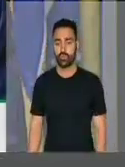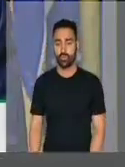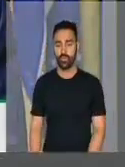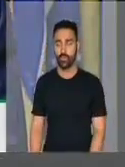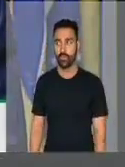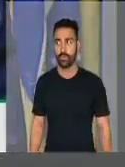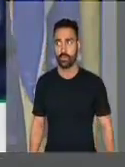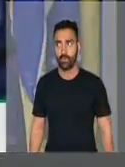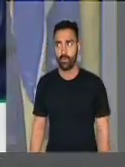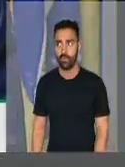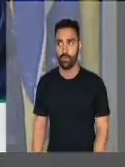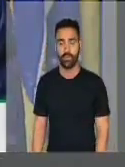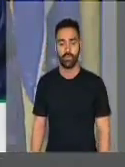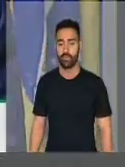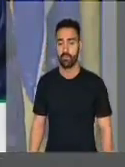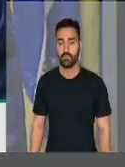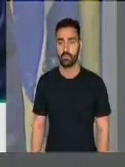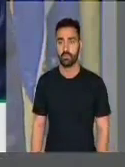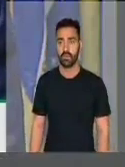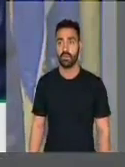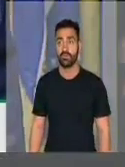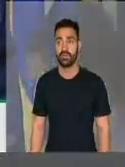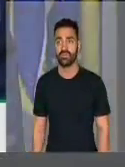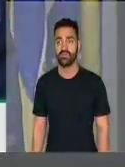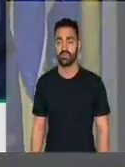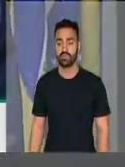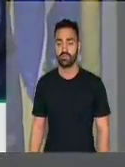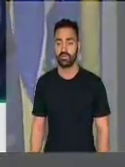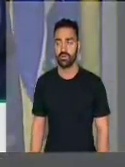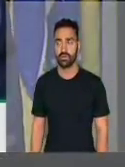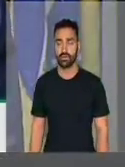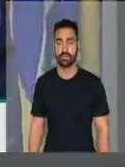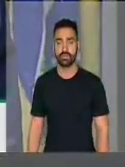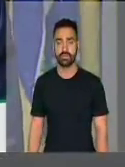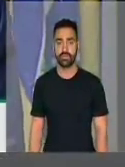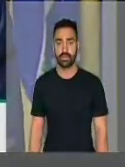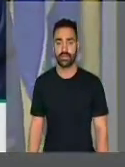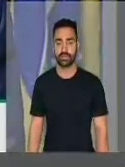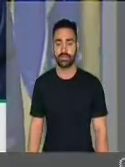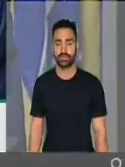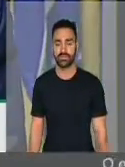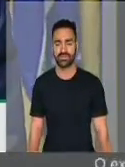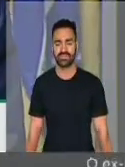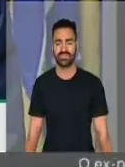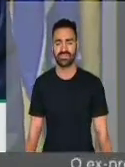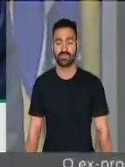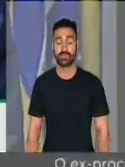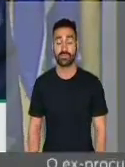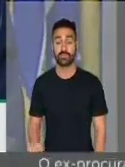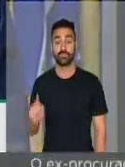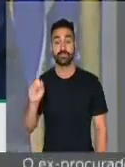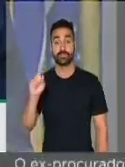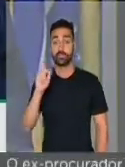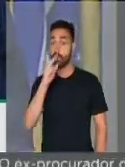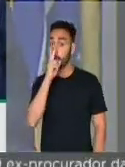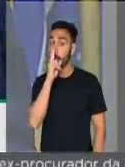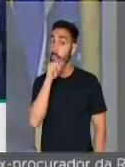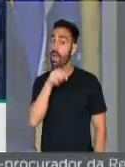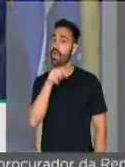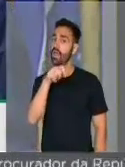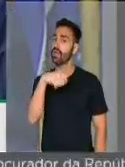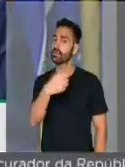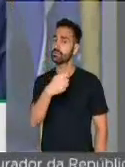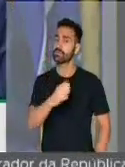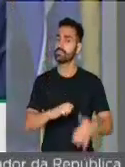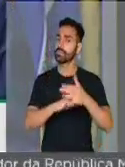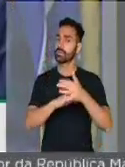a sofisticação do lobismo veio com sotaque argentino. Não sei por quê, não tenho nada